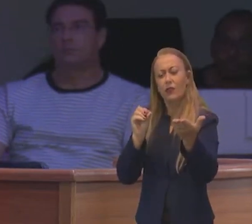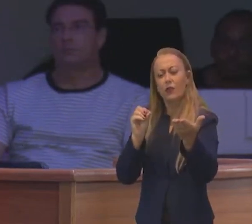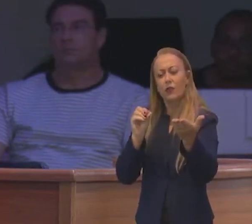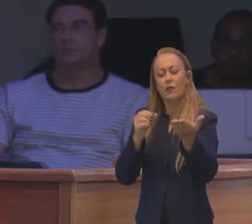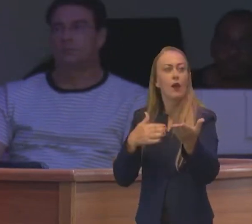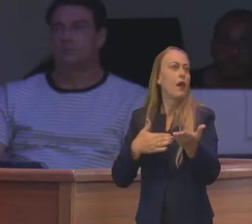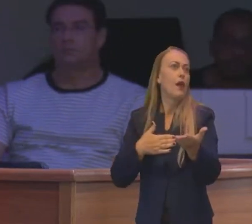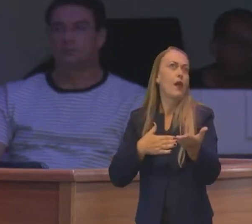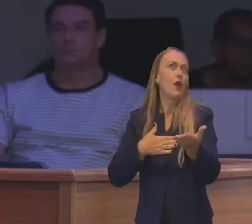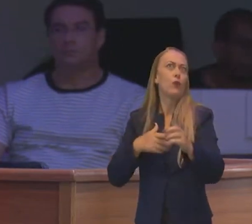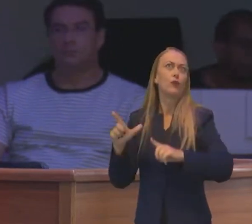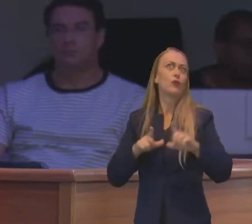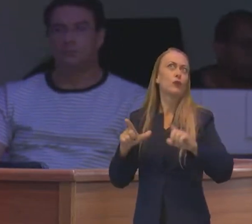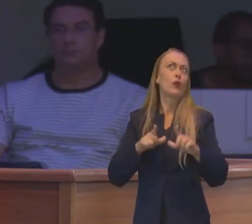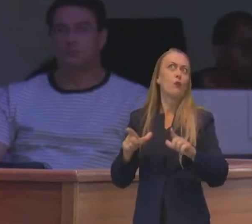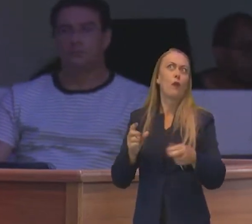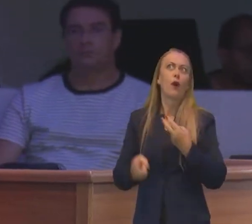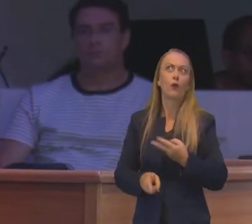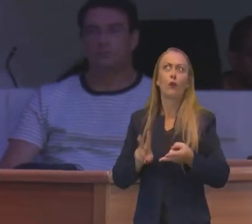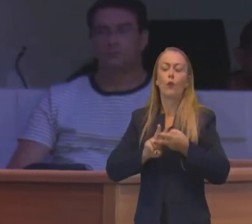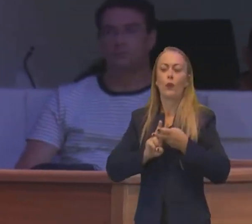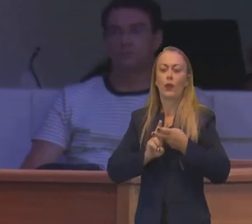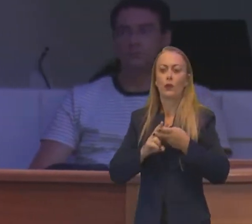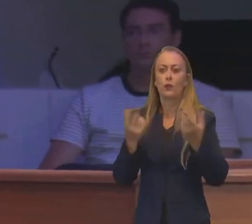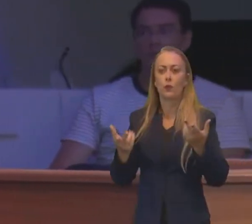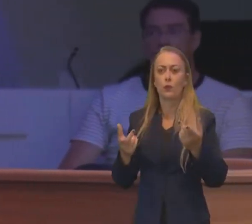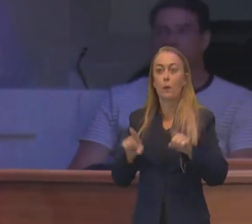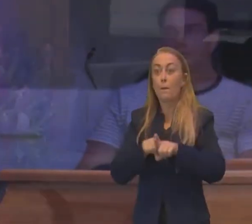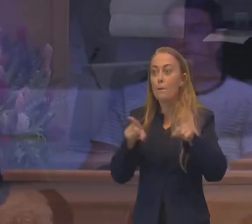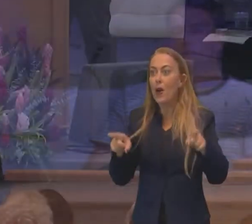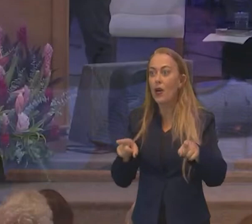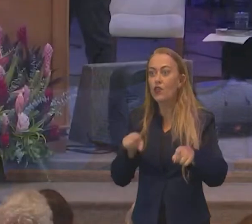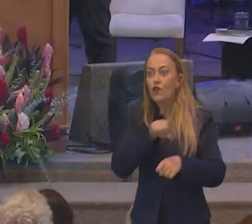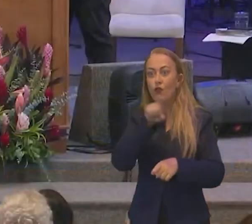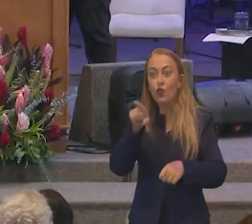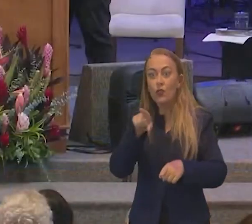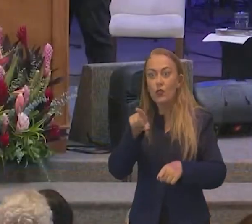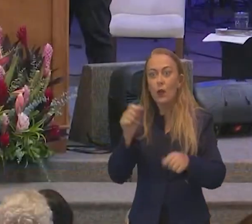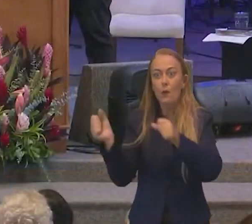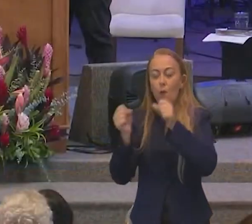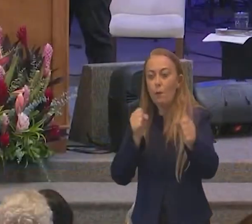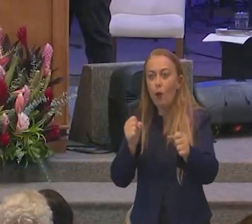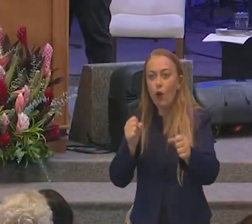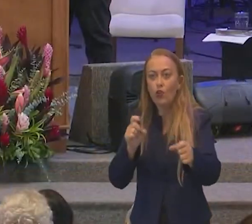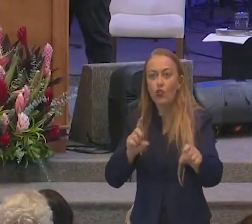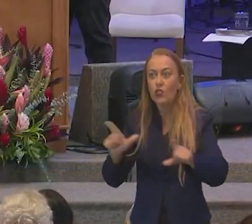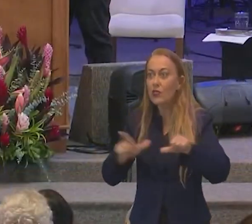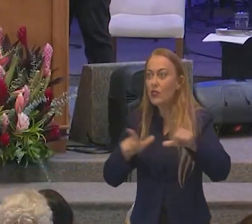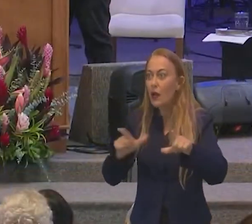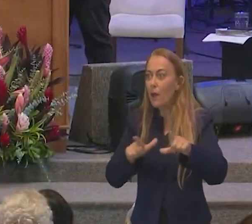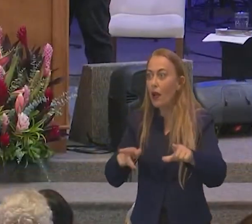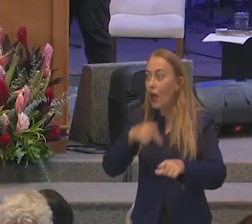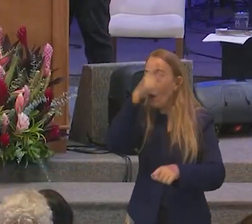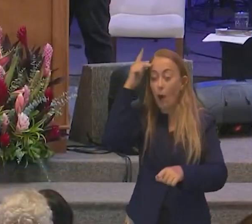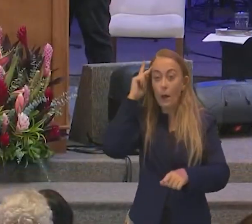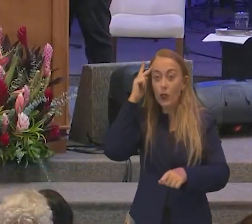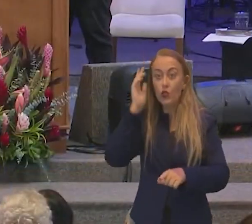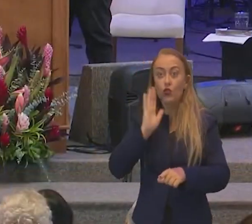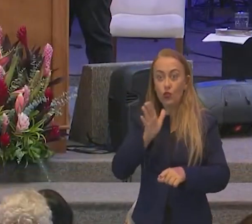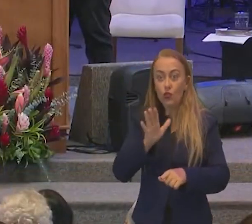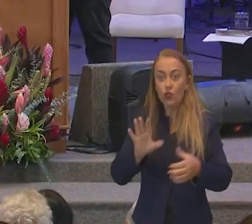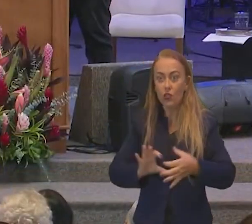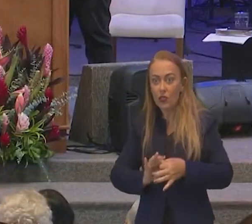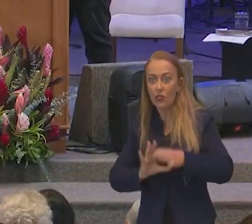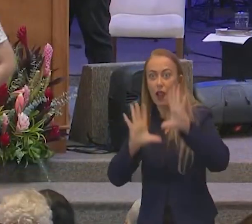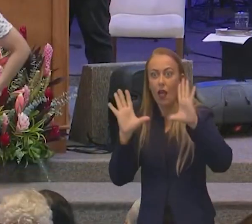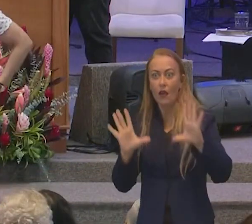eu não trabalho com preso, mas você pode trabalhar com solto, não é verdade? Eu